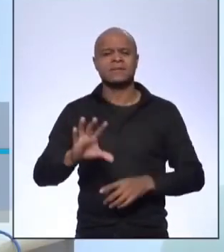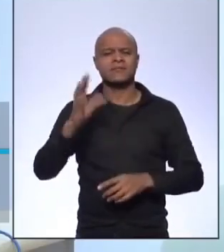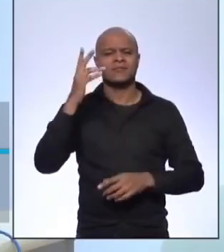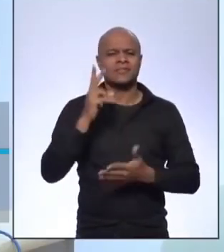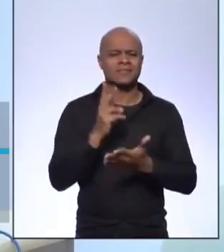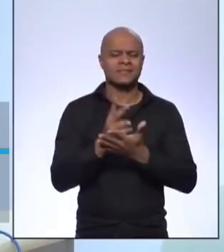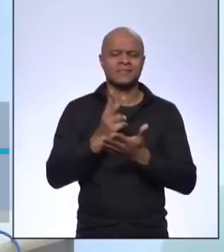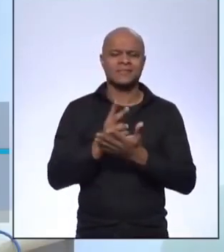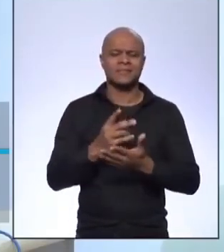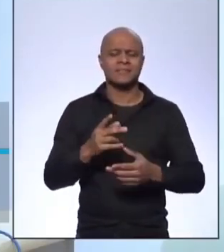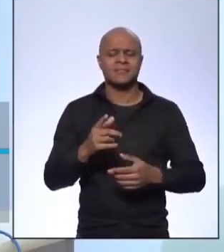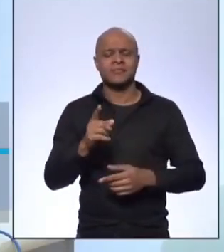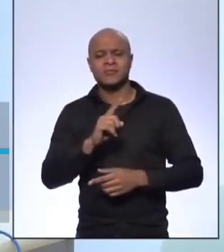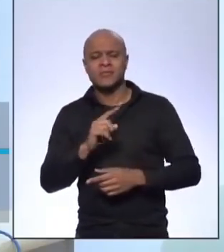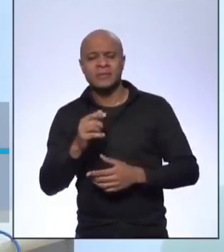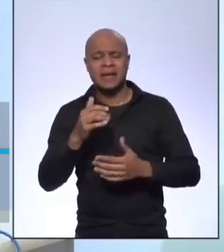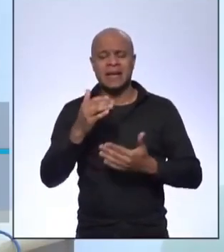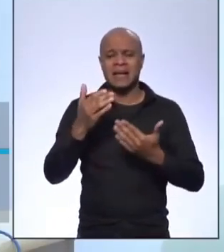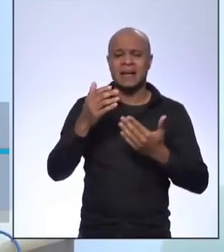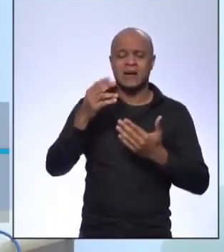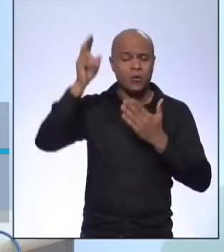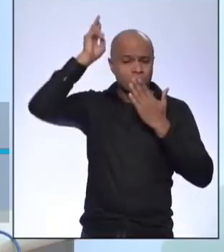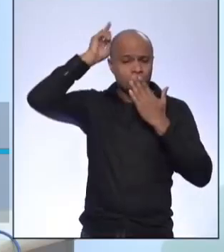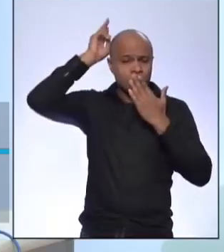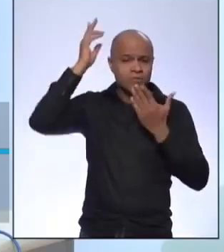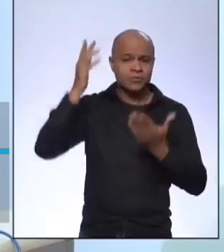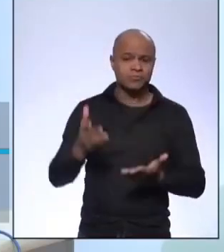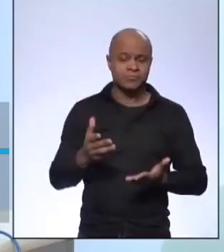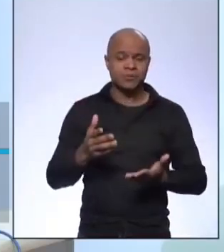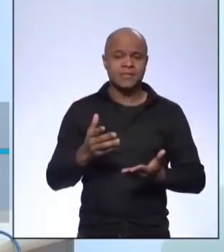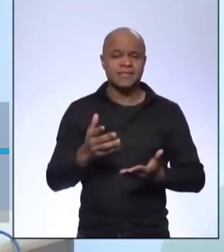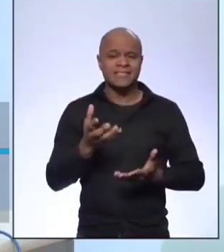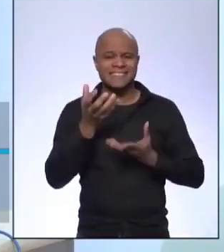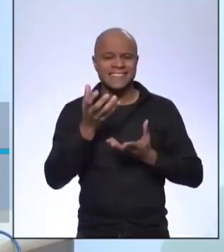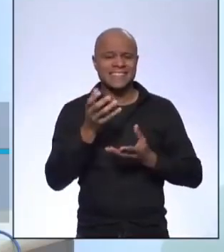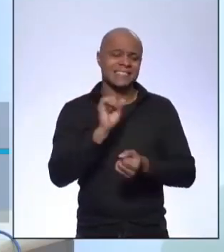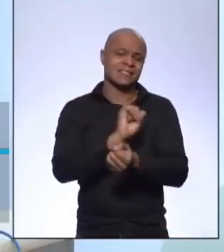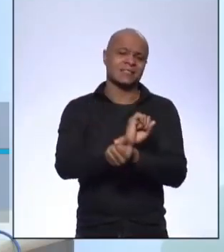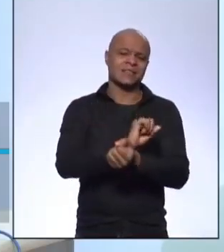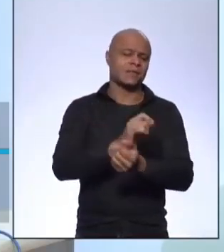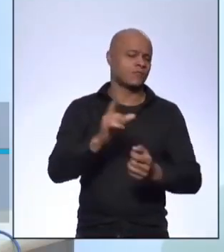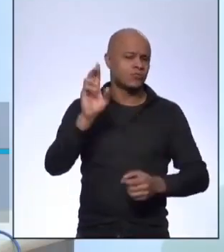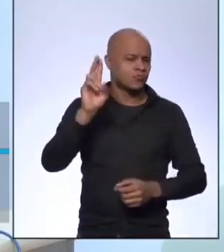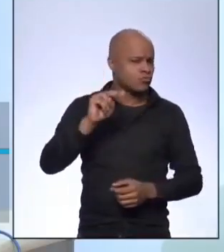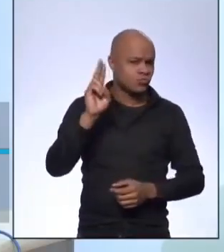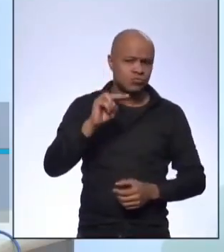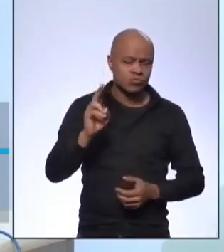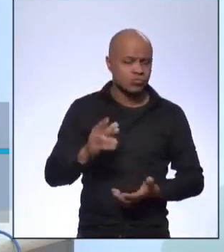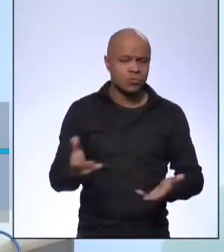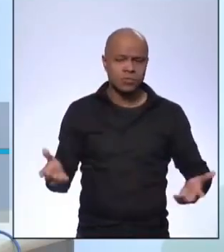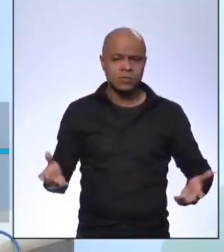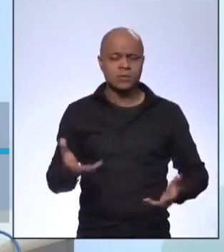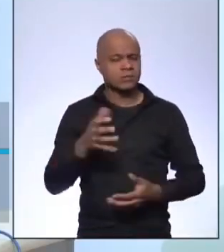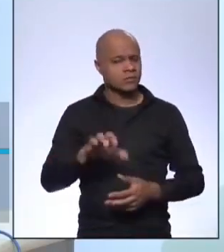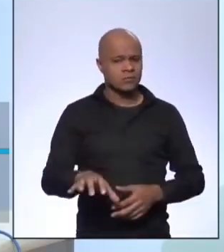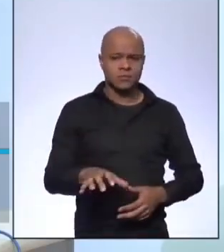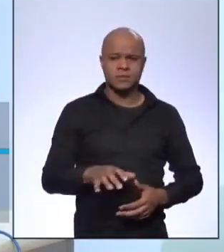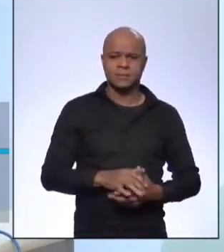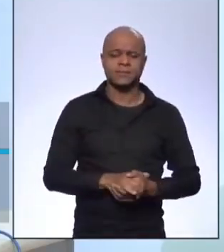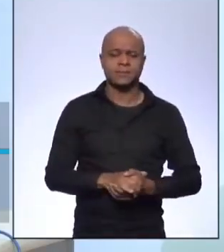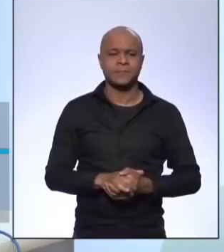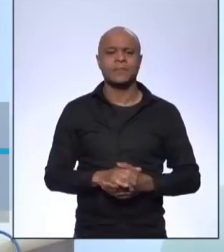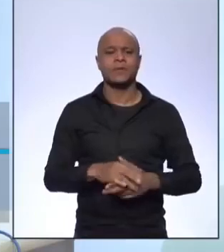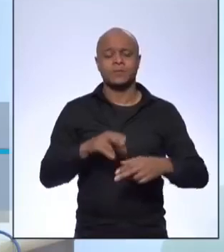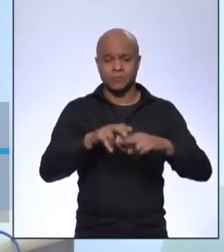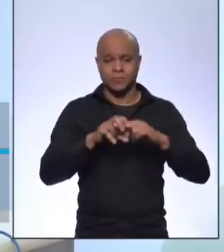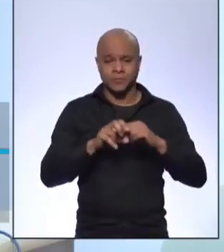que eu acho que nem o indígena, assim como ninguém nesse mundo, quer ser escravizado. Então, é obviamente que vai haver